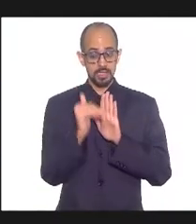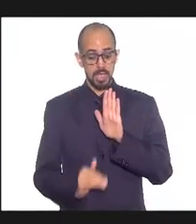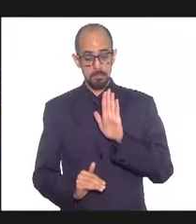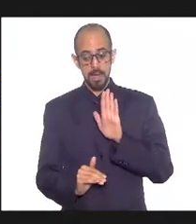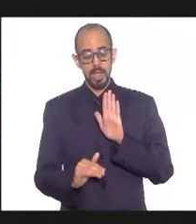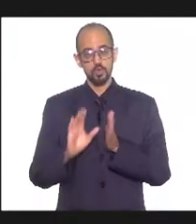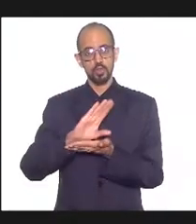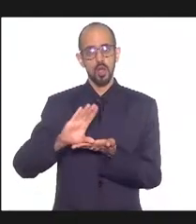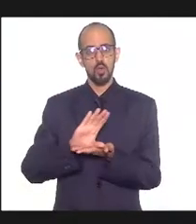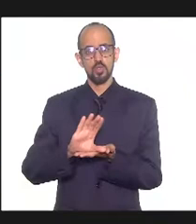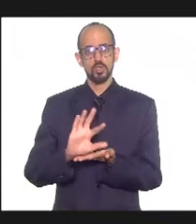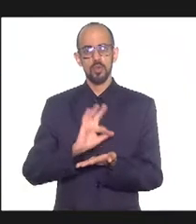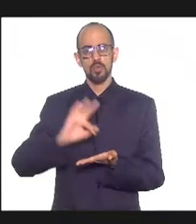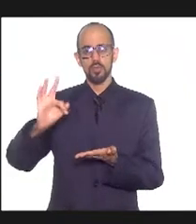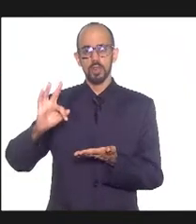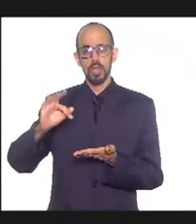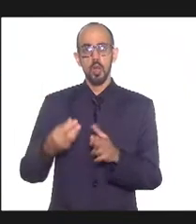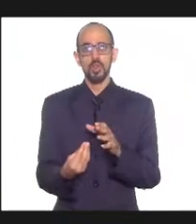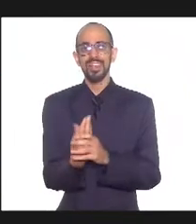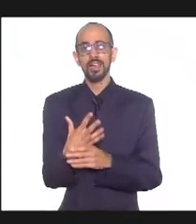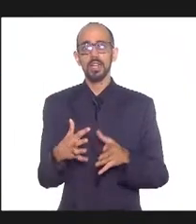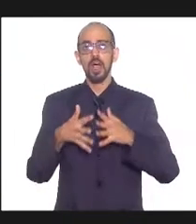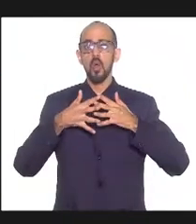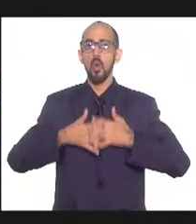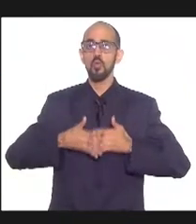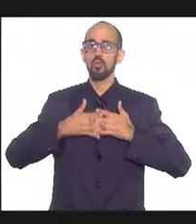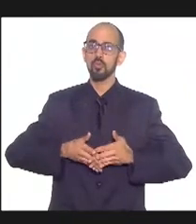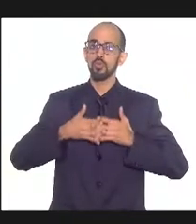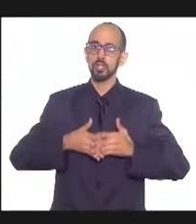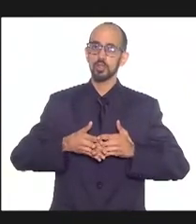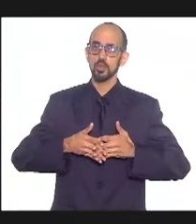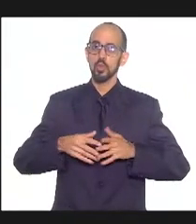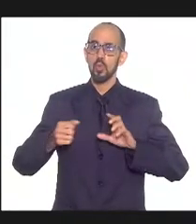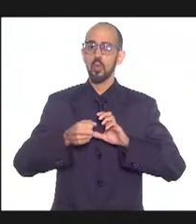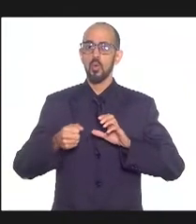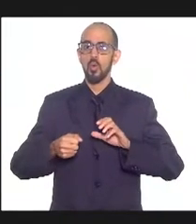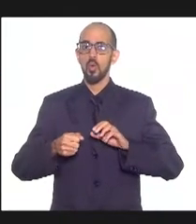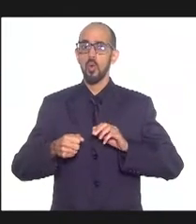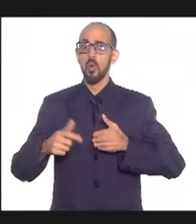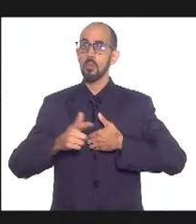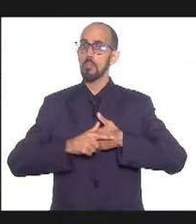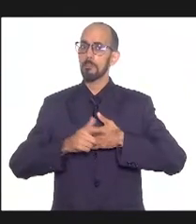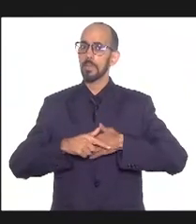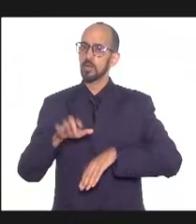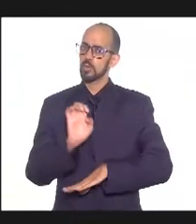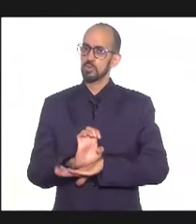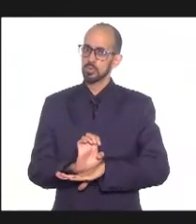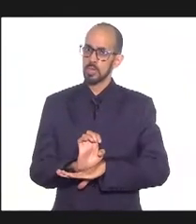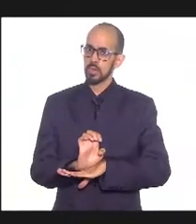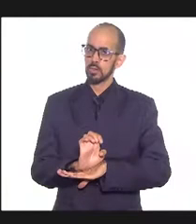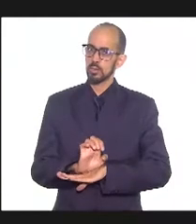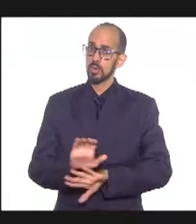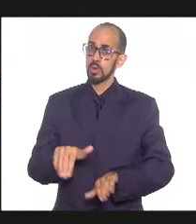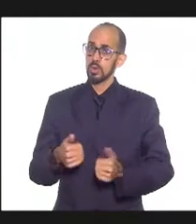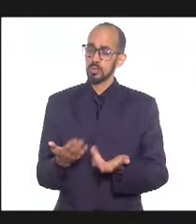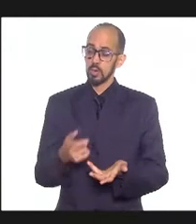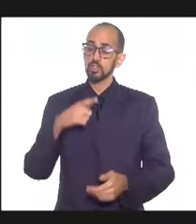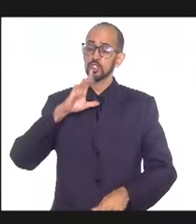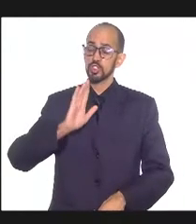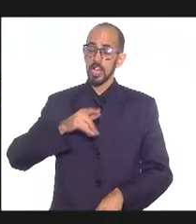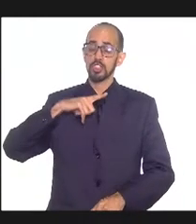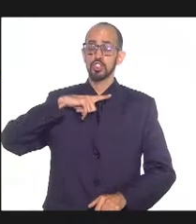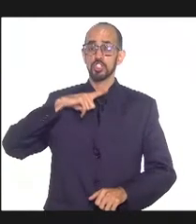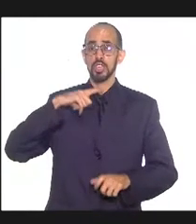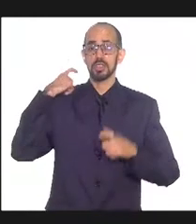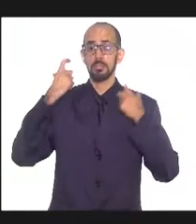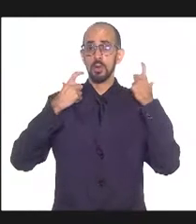Constituição para haver um conflito com a atribuição do Estado. Então, ele já tinha essa preocupação, até porque